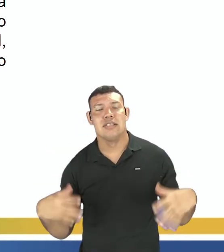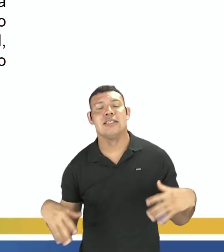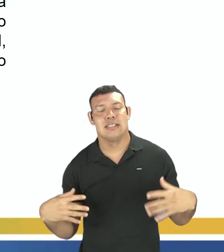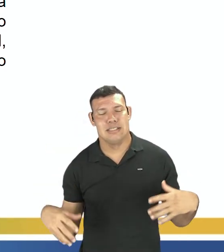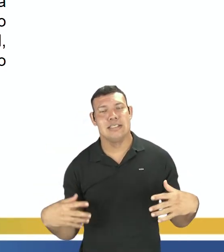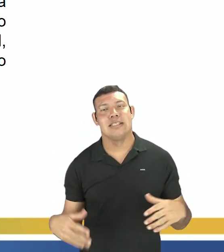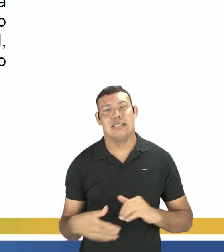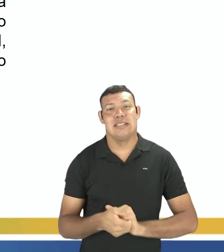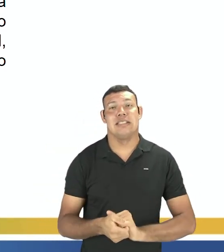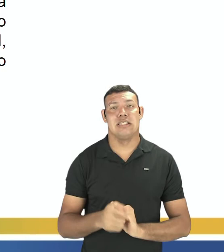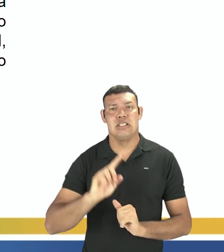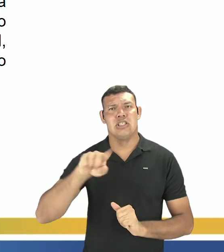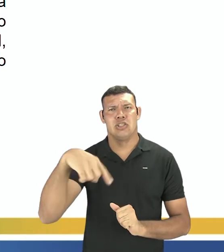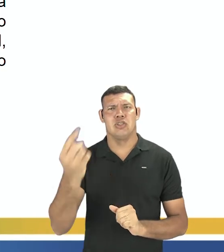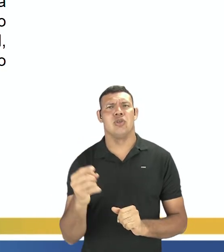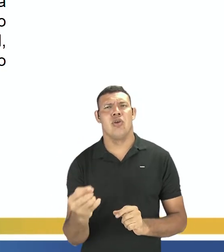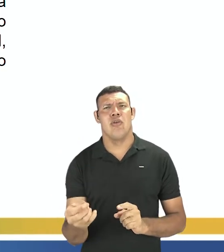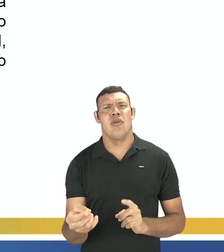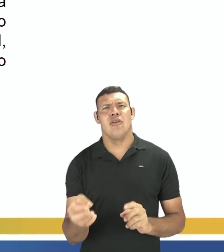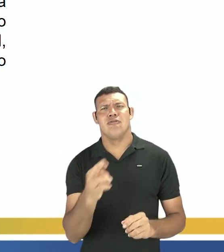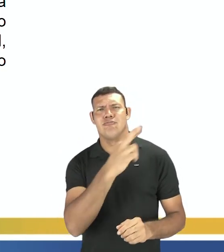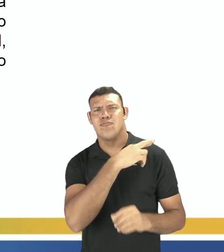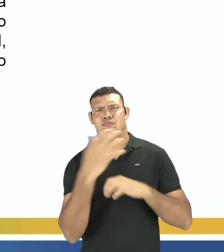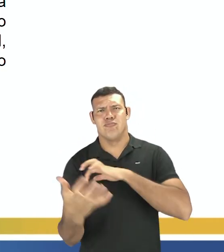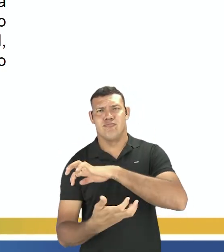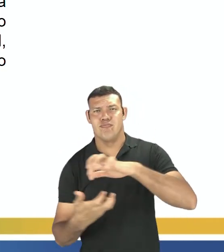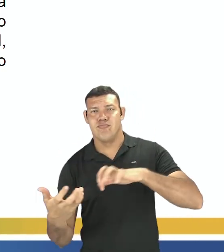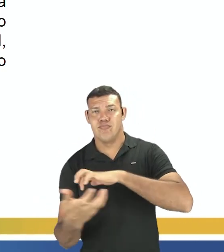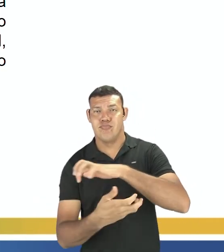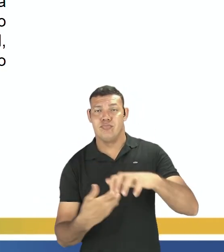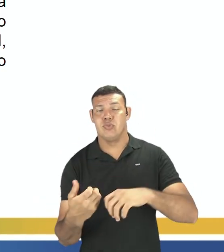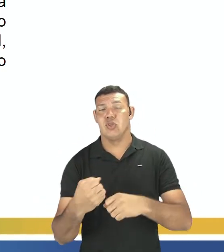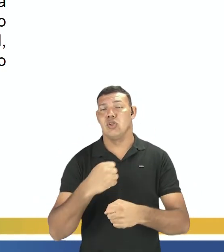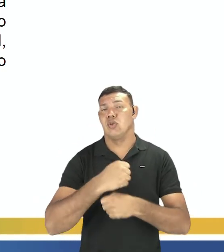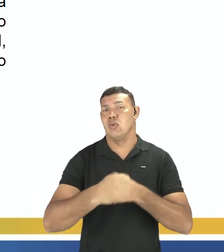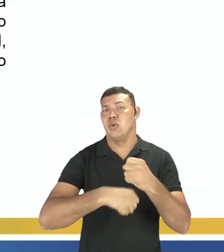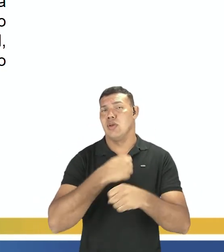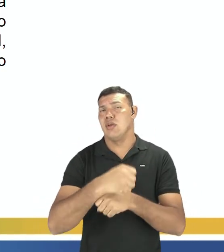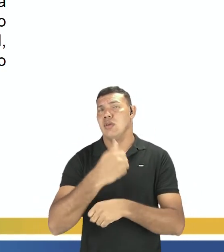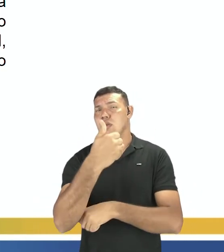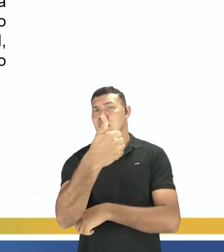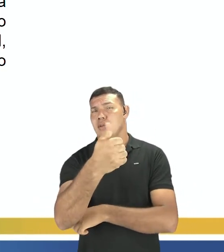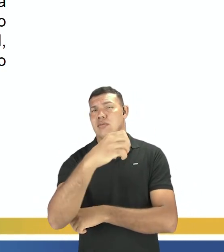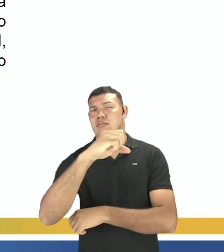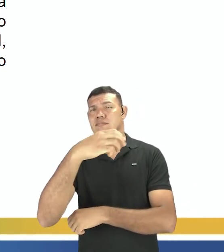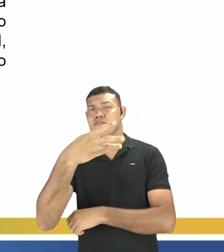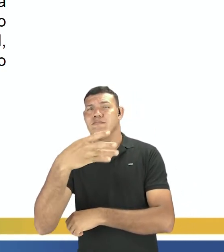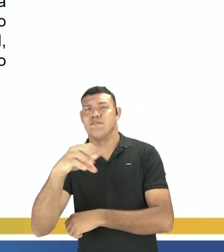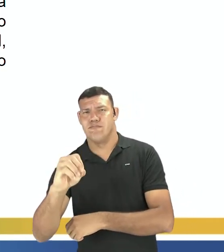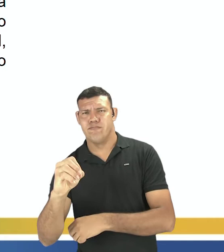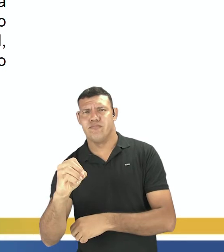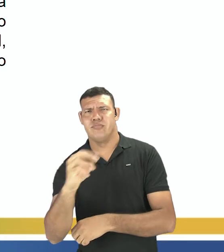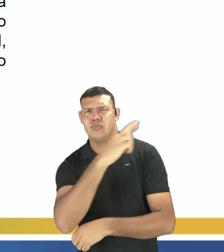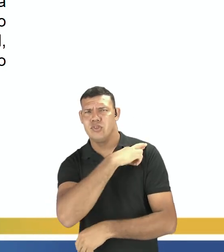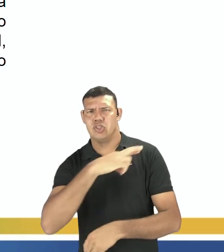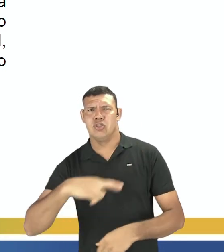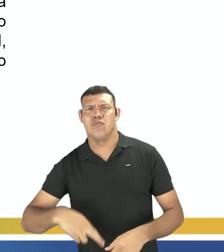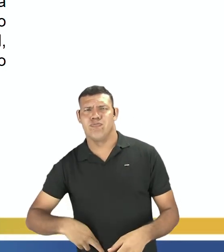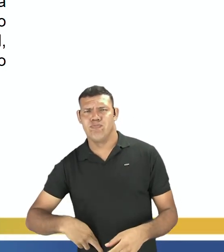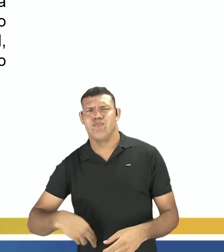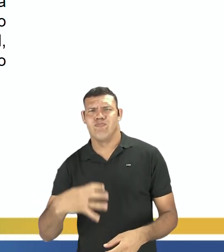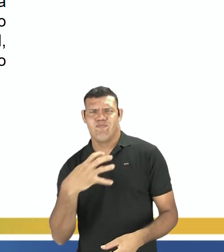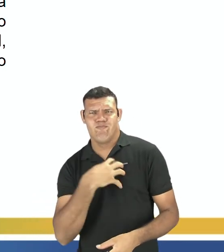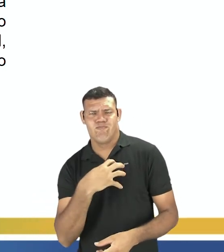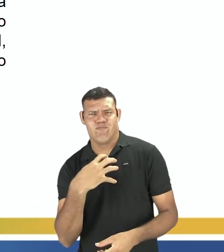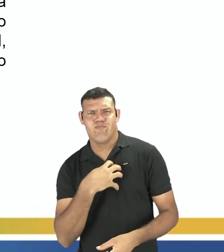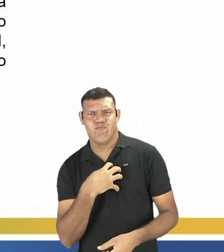foi relida pelos enaltecedores da Revolução de 1930, que não descuidaram da forma